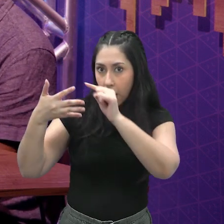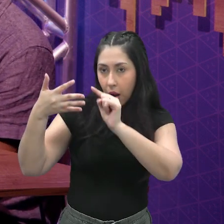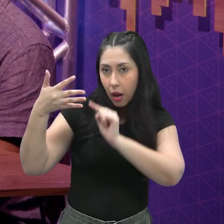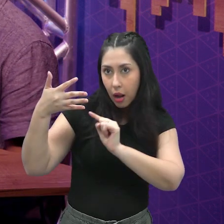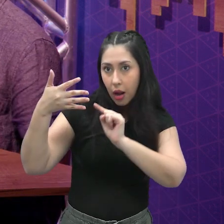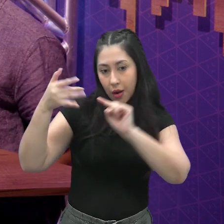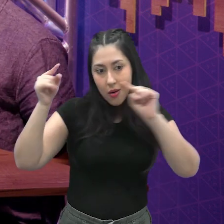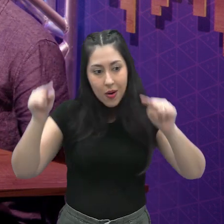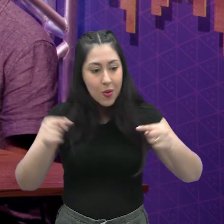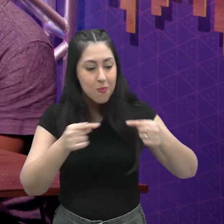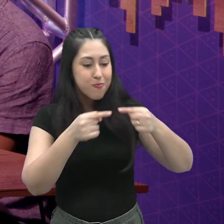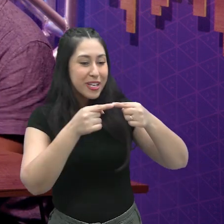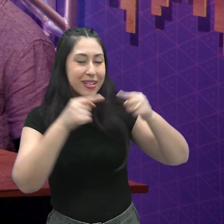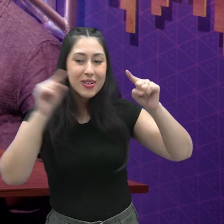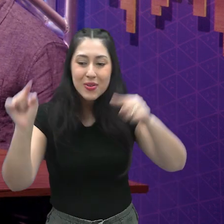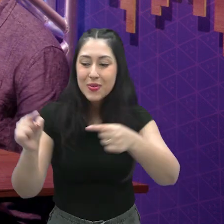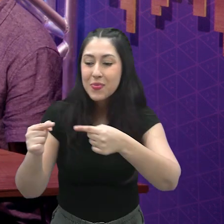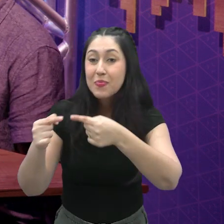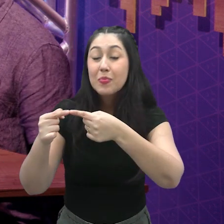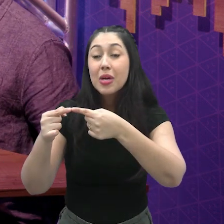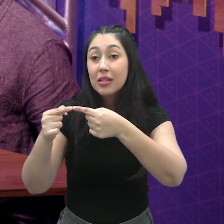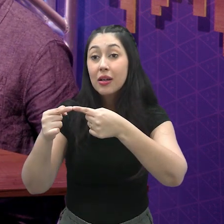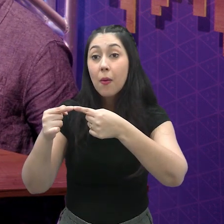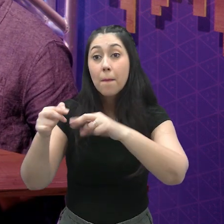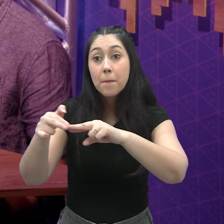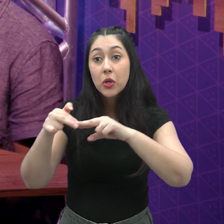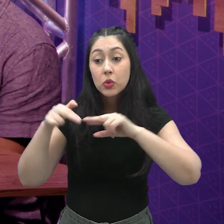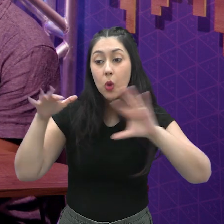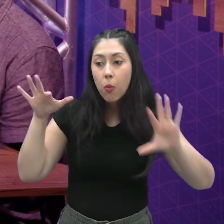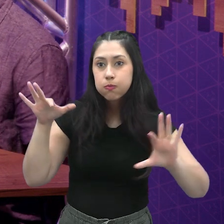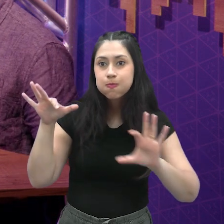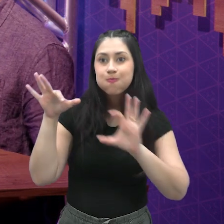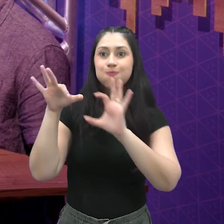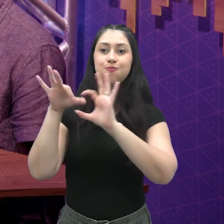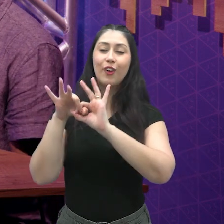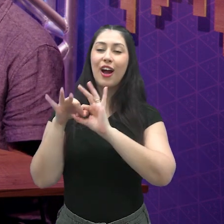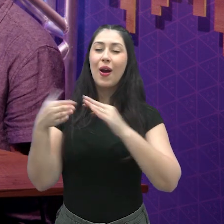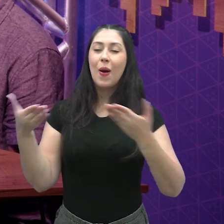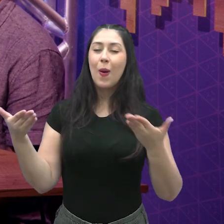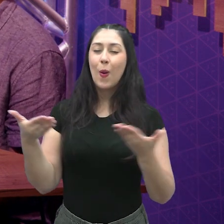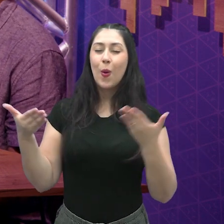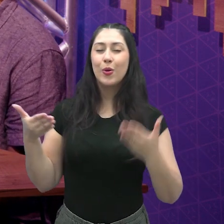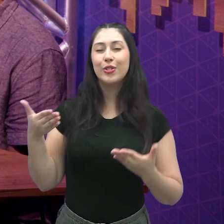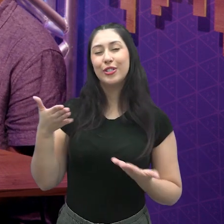equivalências entre essas comunidades, elas unificaram tudo no que